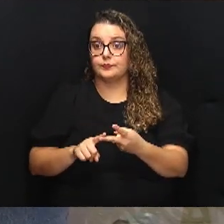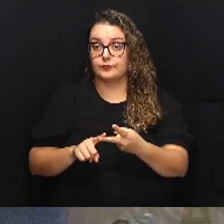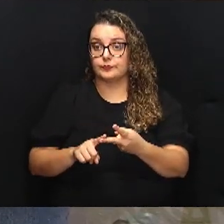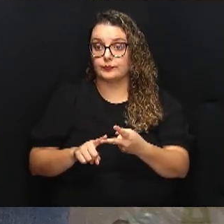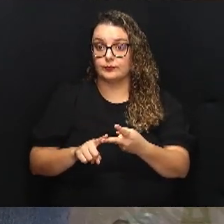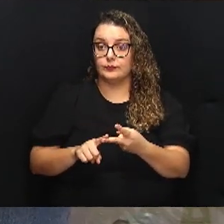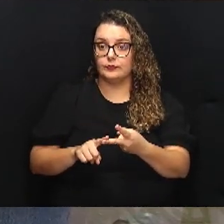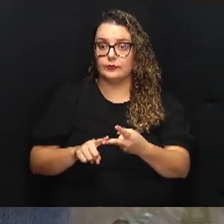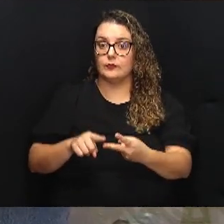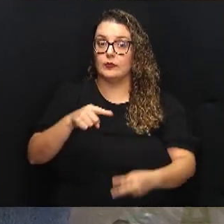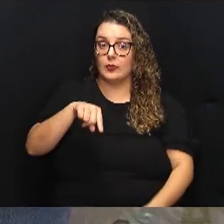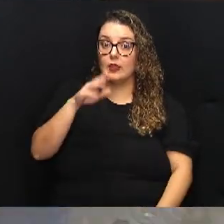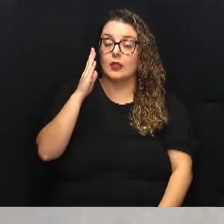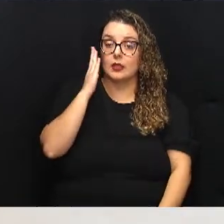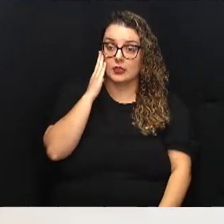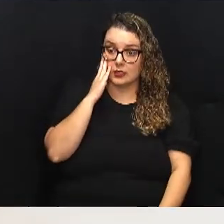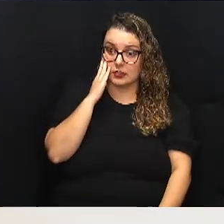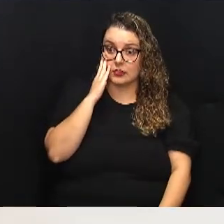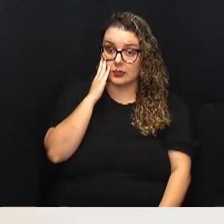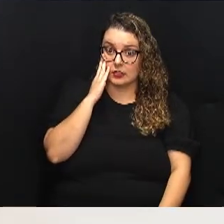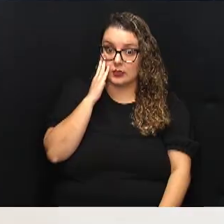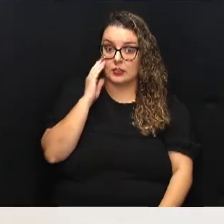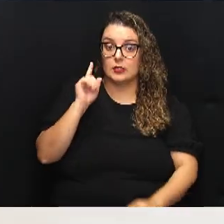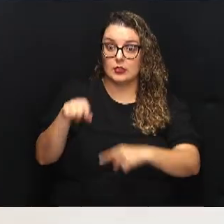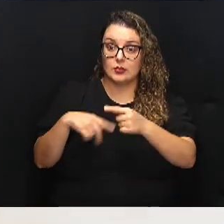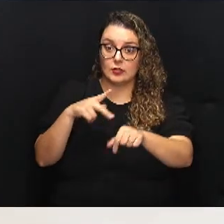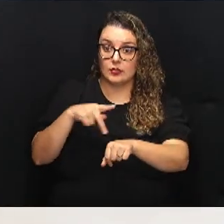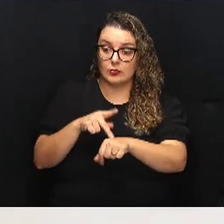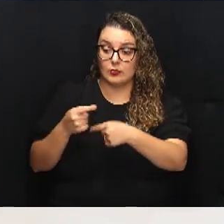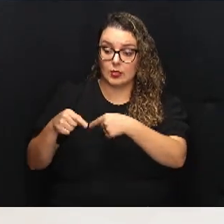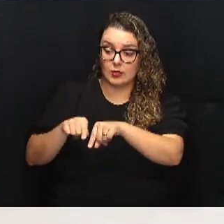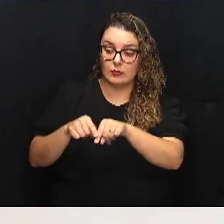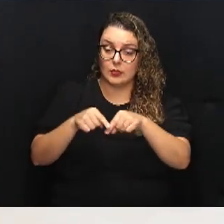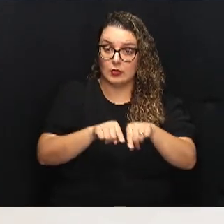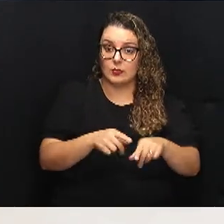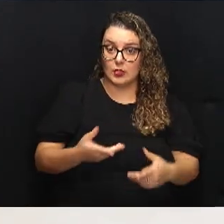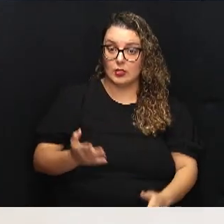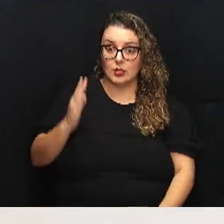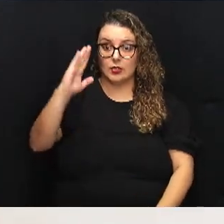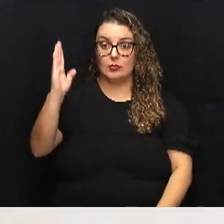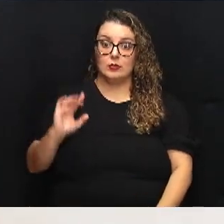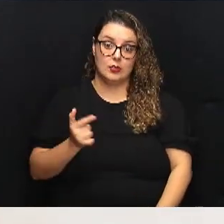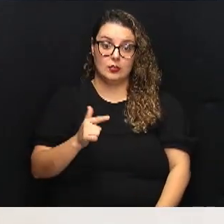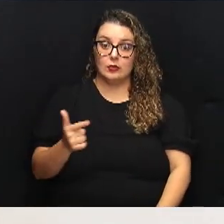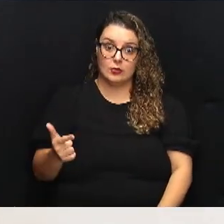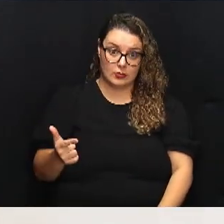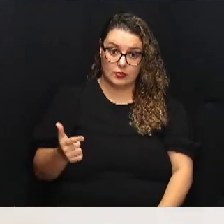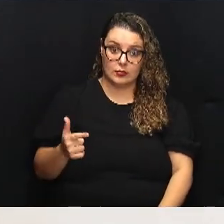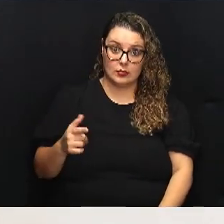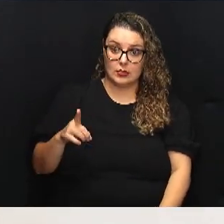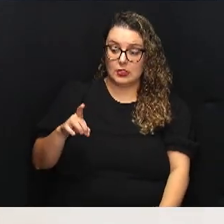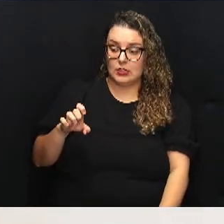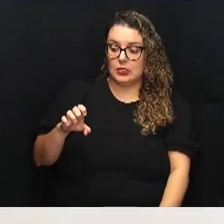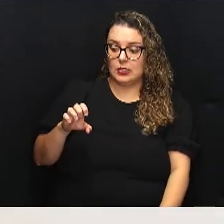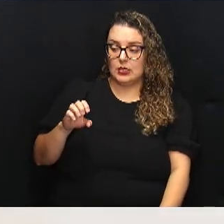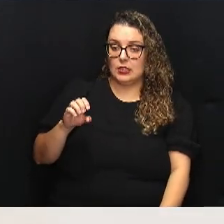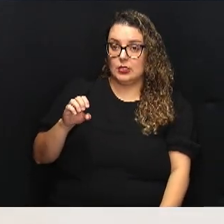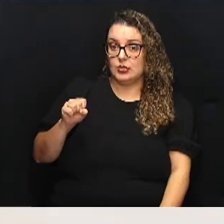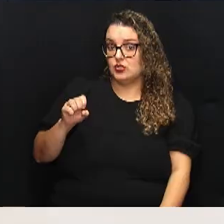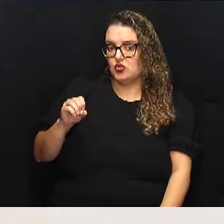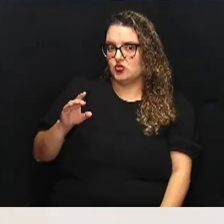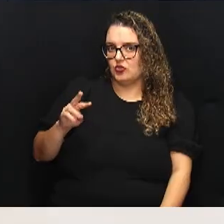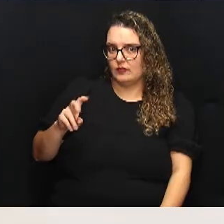eles sabendo, esses outros países parceiros, sabendo que o Brasil não tem como desovar essa carne para os Estados